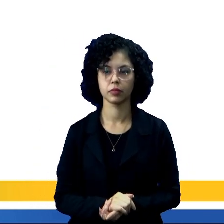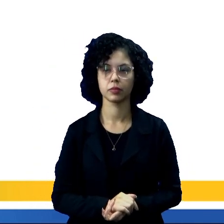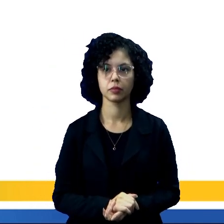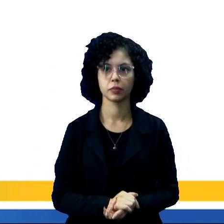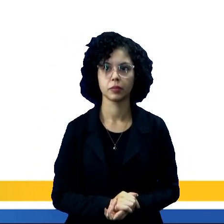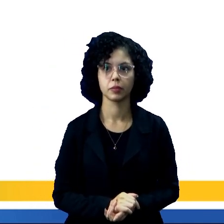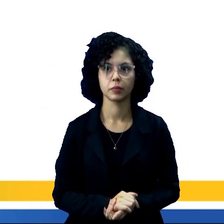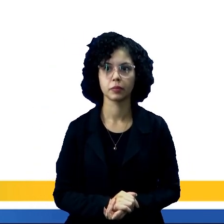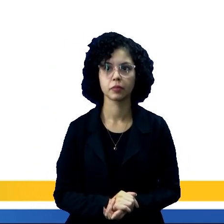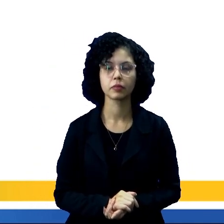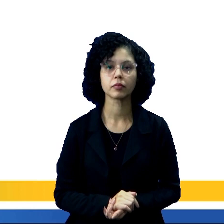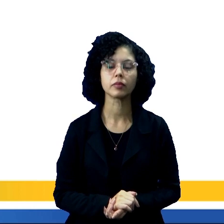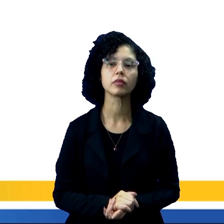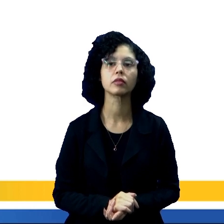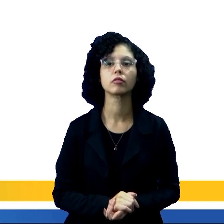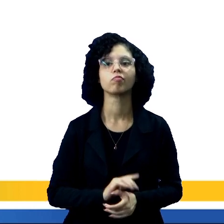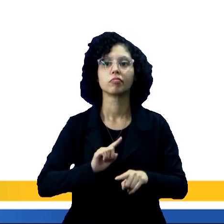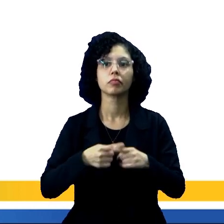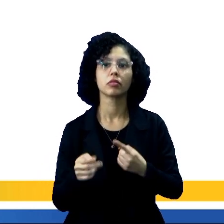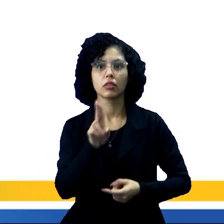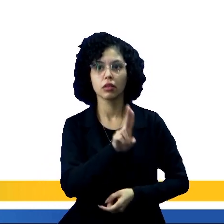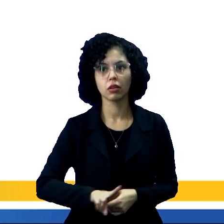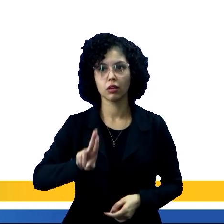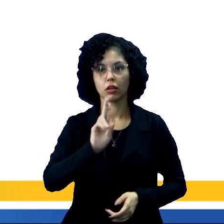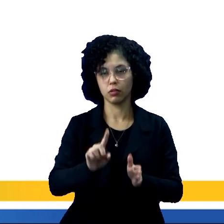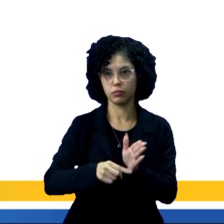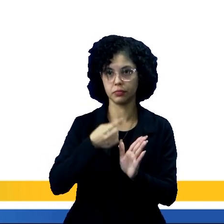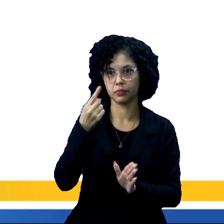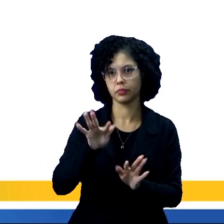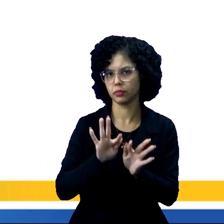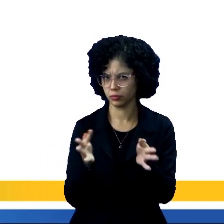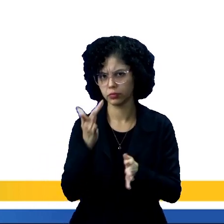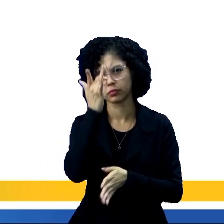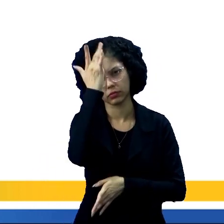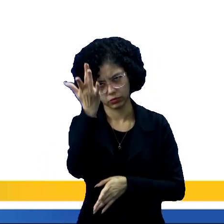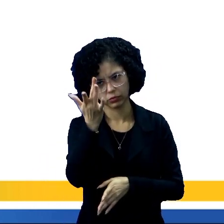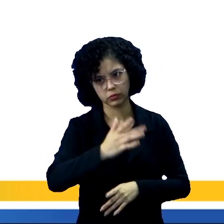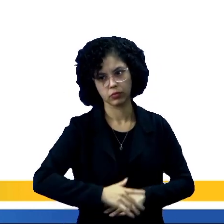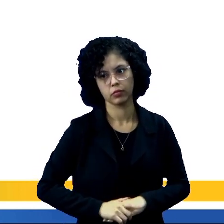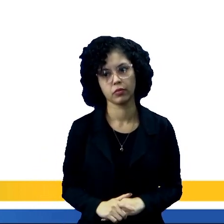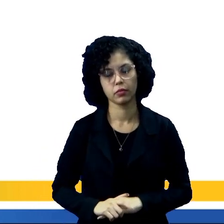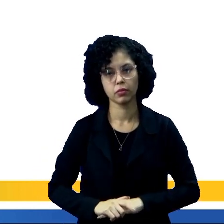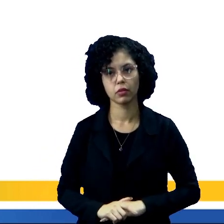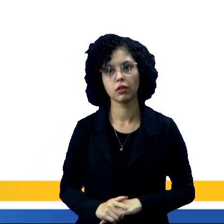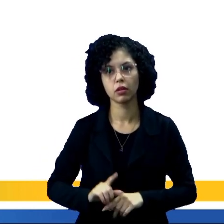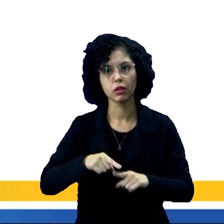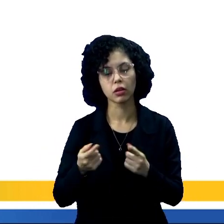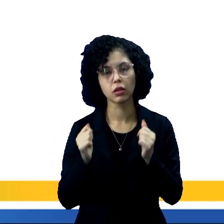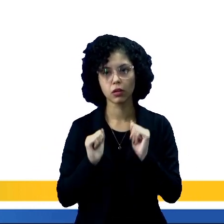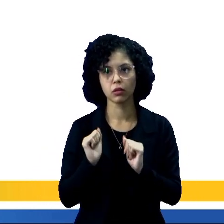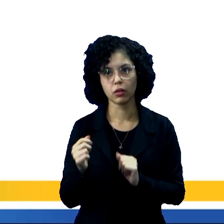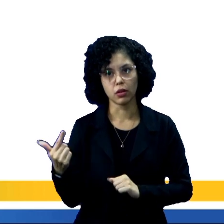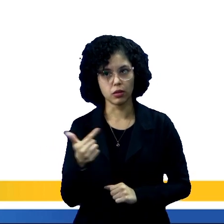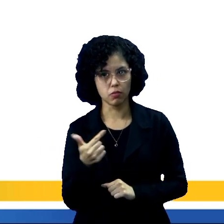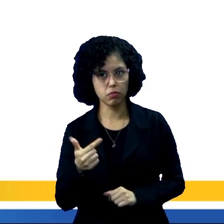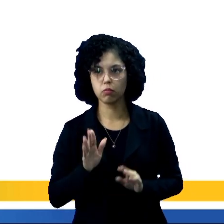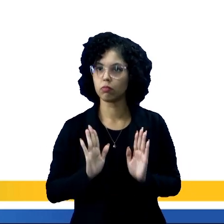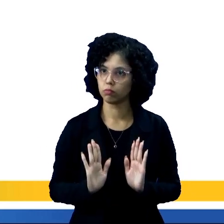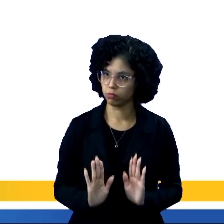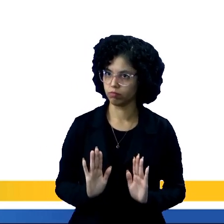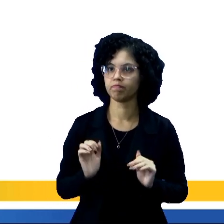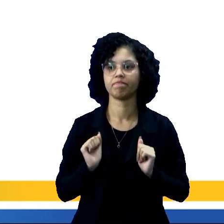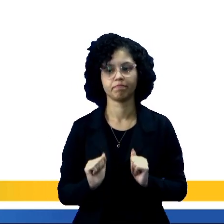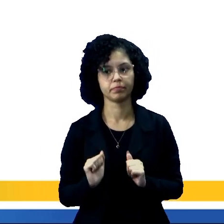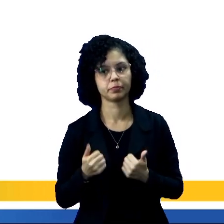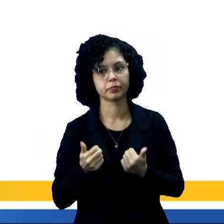2πrh. Mas nós utilizamos sempre o primeiro, que é o mais fácil, tudo bem? Mas pode-se usar o segundo, também dá